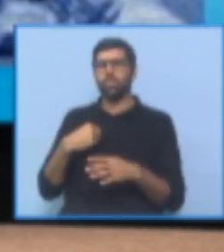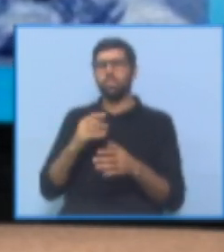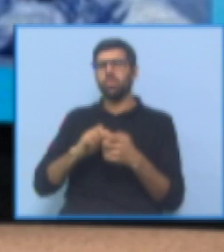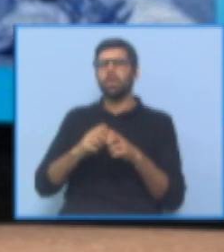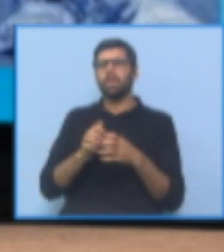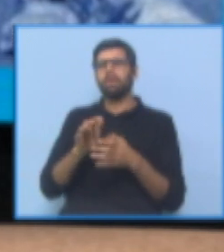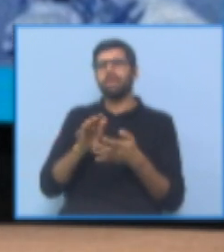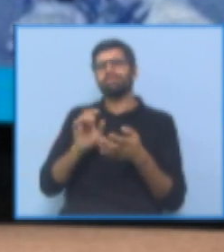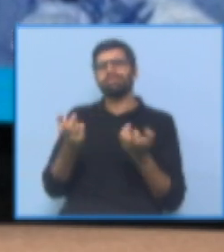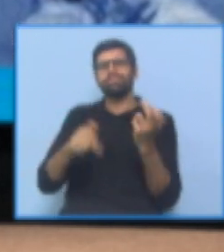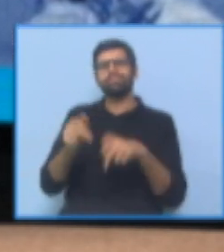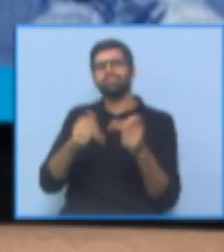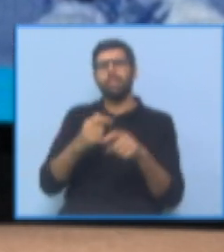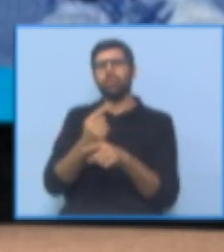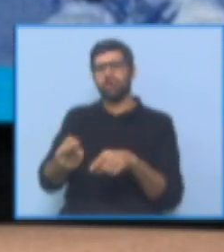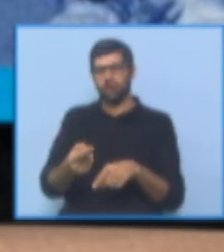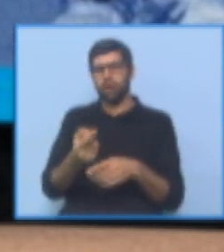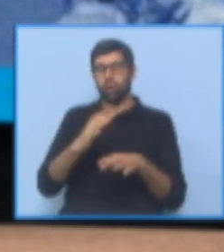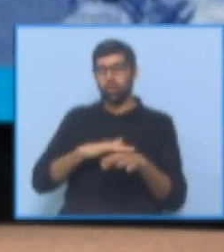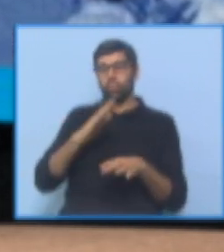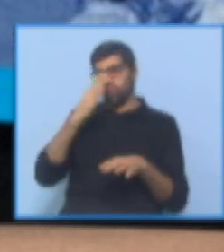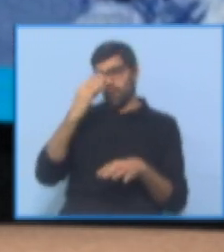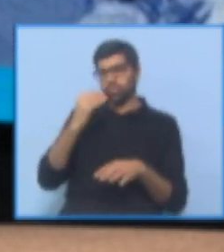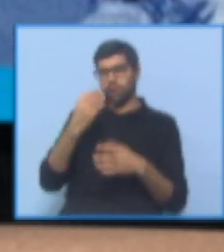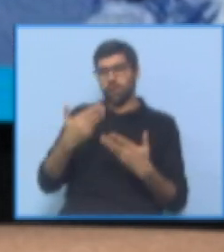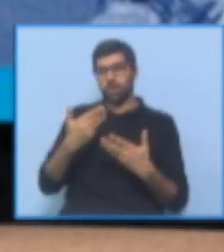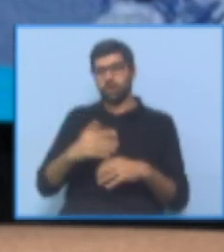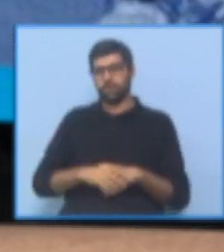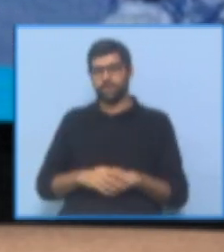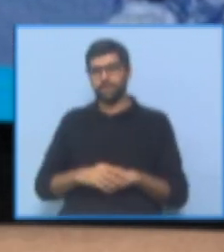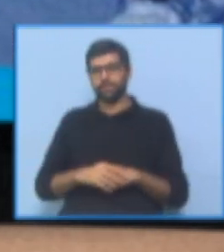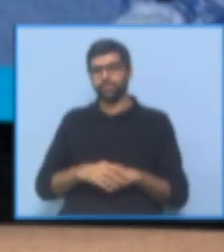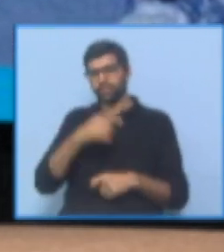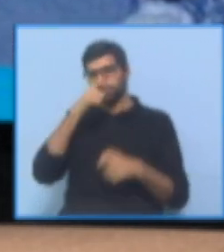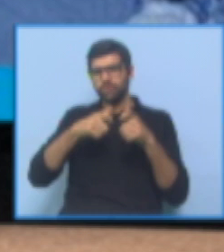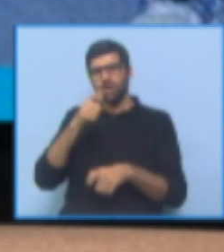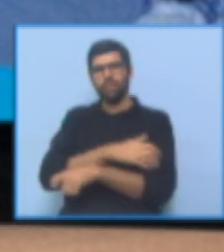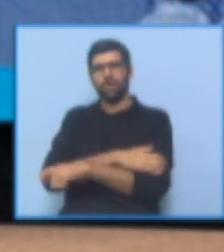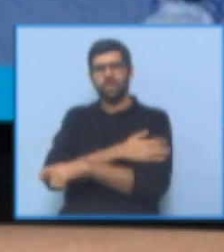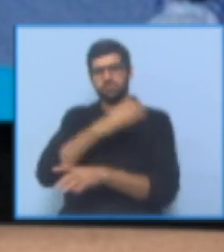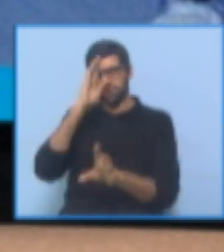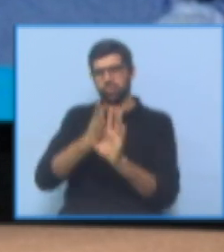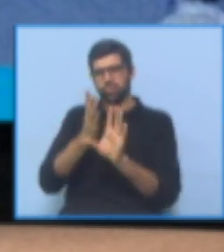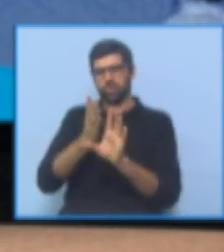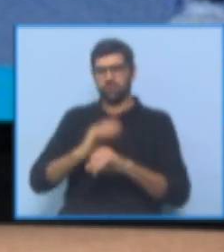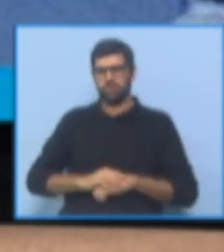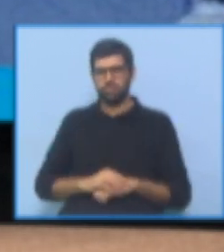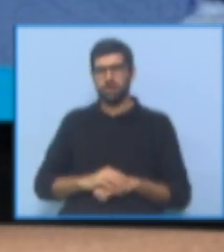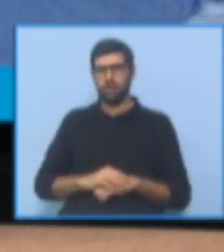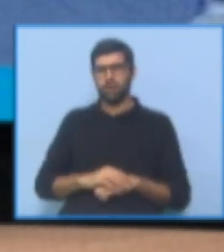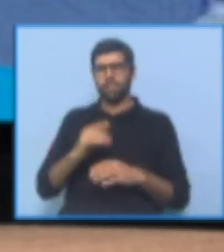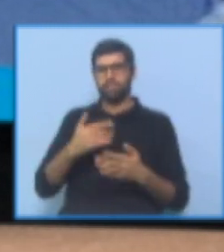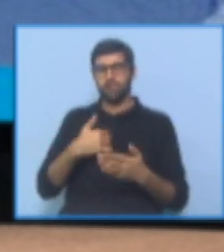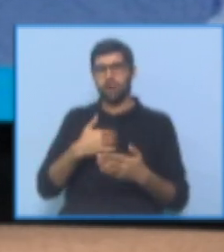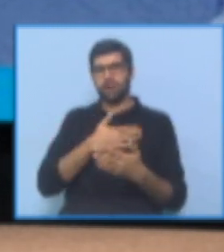desses problemas, dessa violência? Eu penso que nós temos hoje em dia gente muito frágil em termos psicológicos, não é? Que não